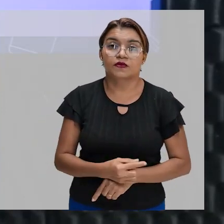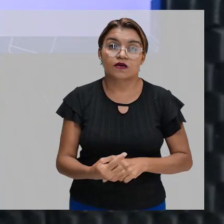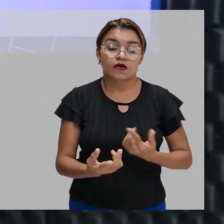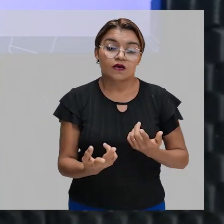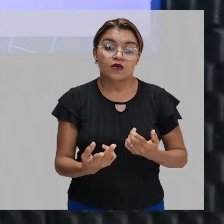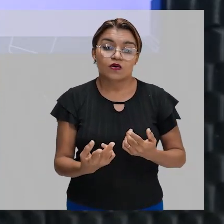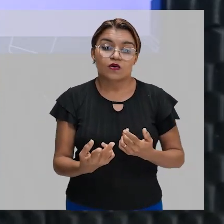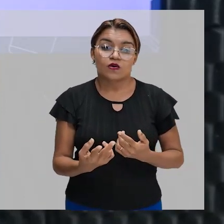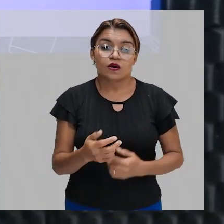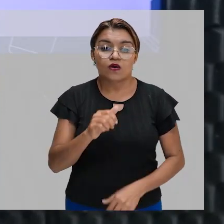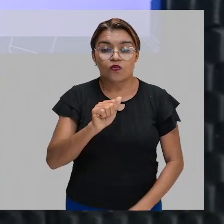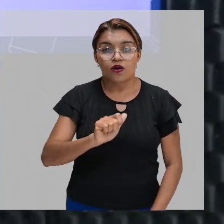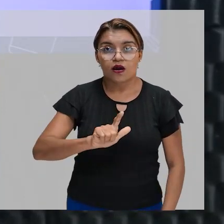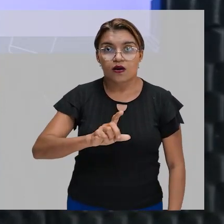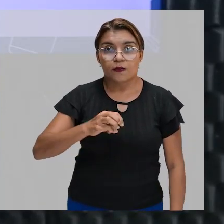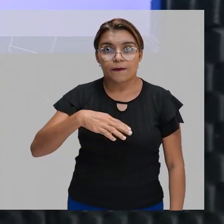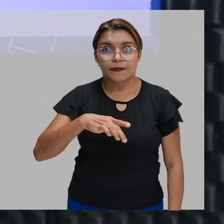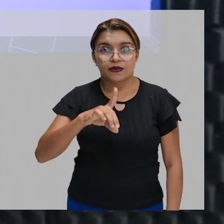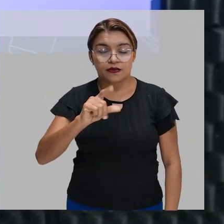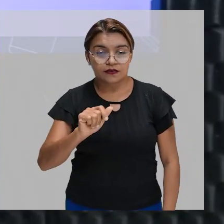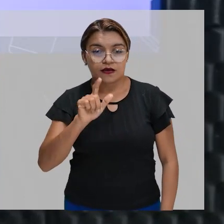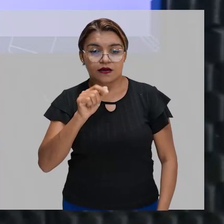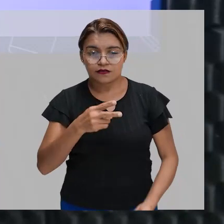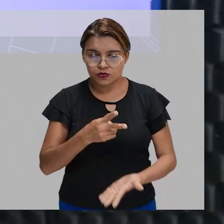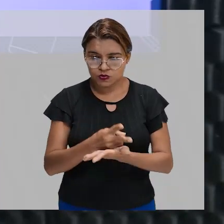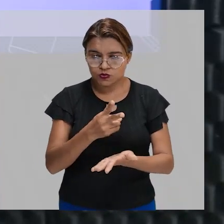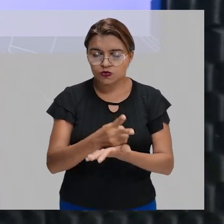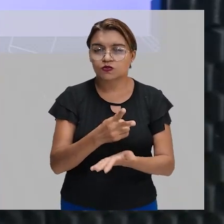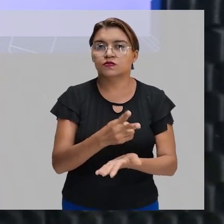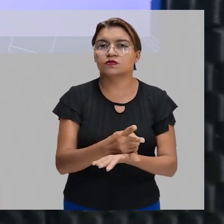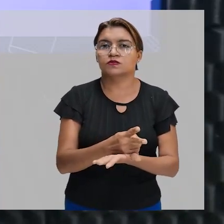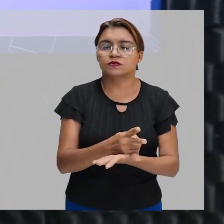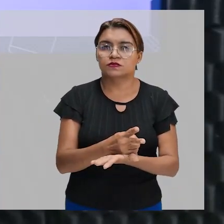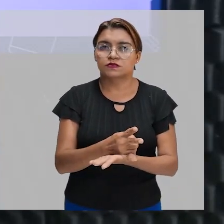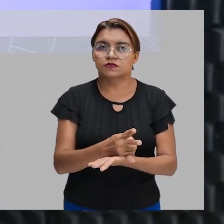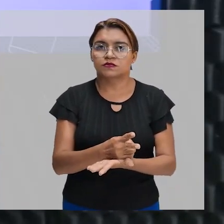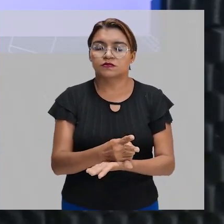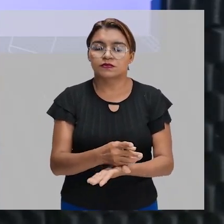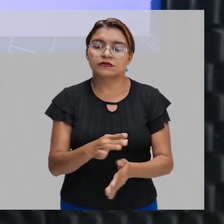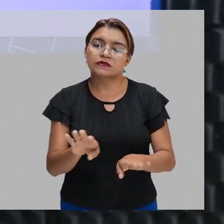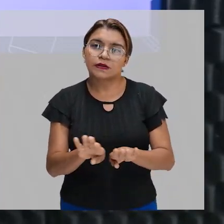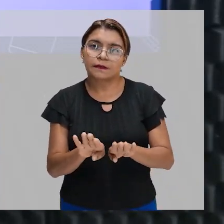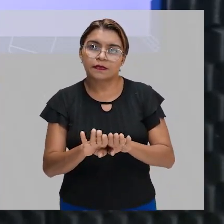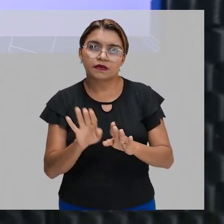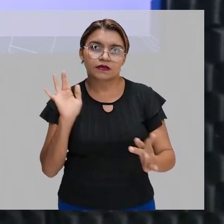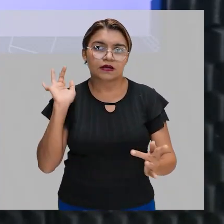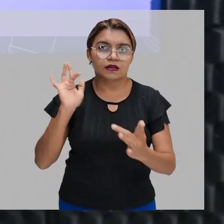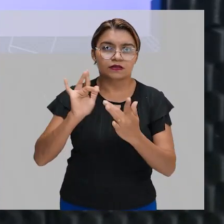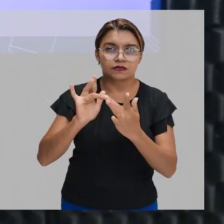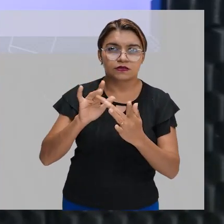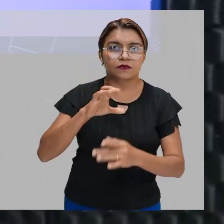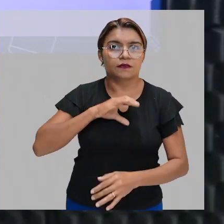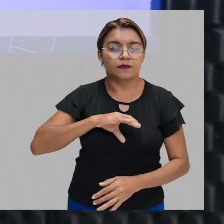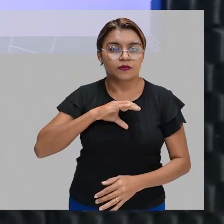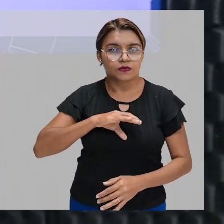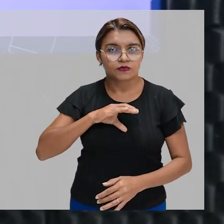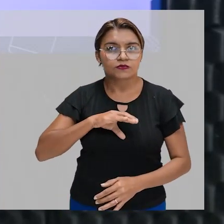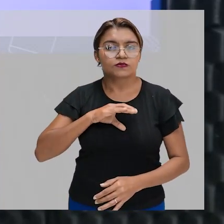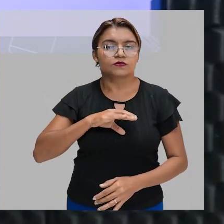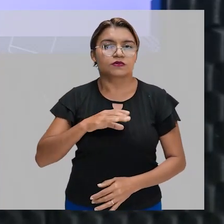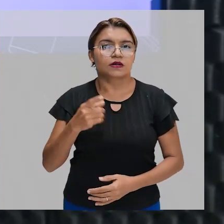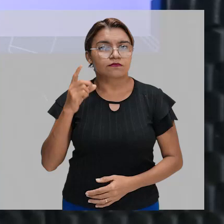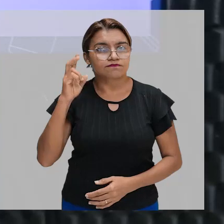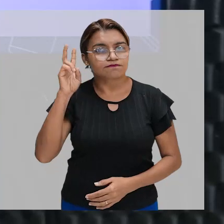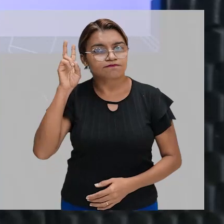quem o Almeida é ele é aberto a ordem clássica o português lúcidos sensível